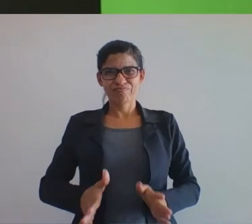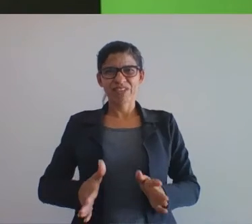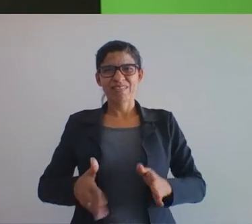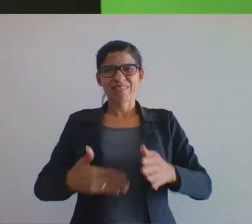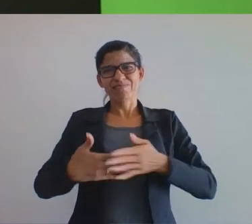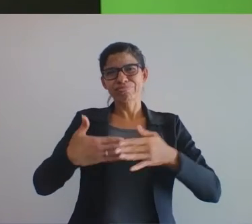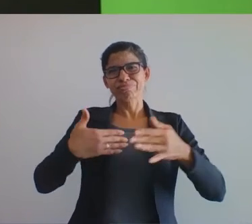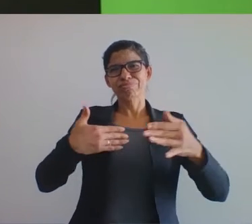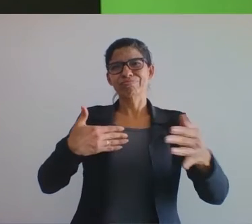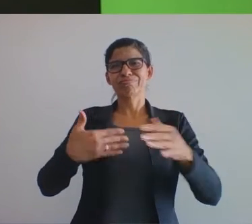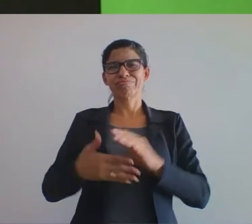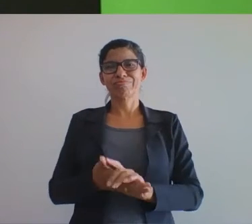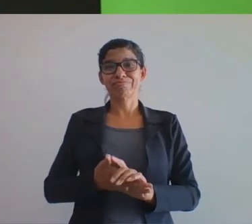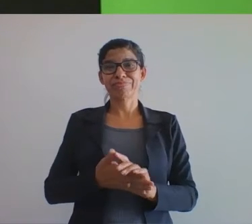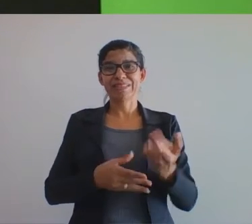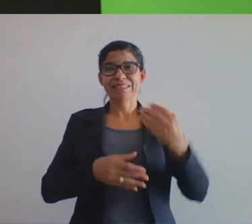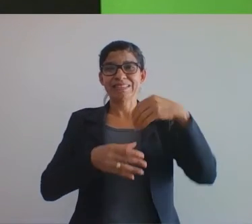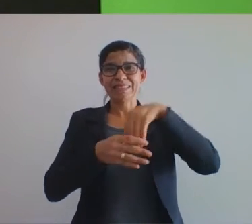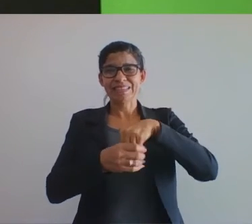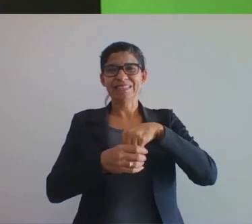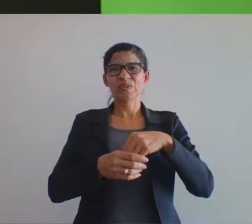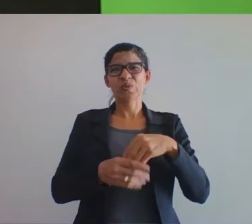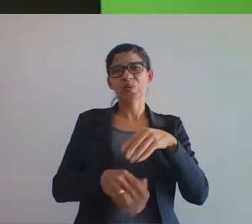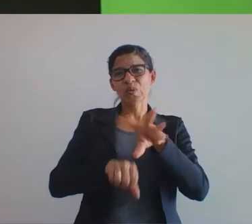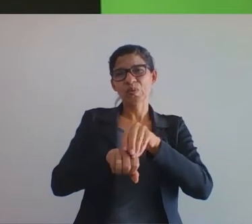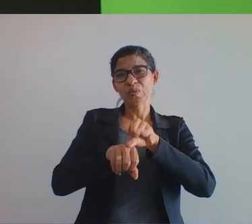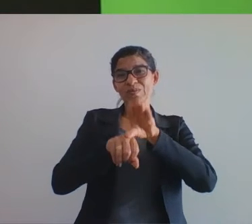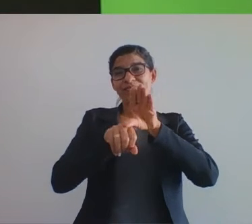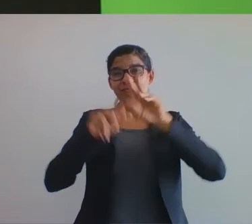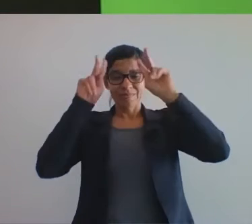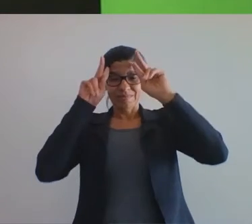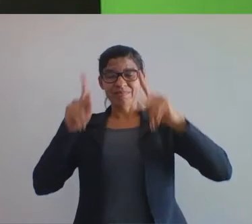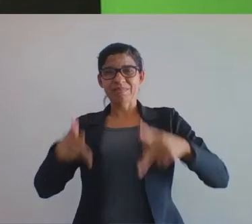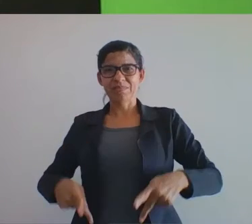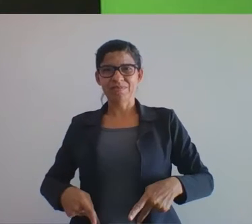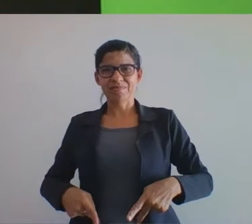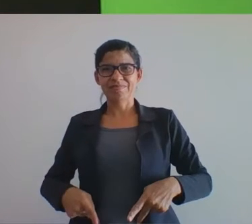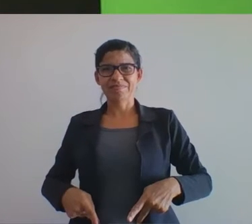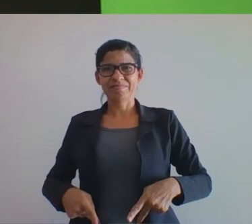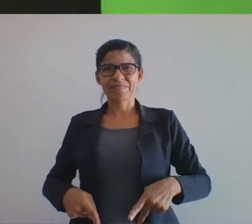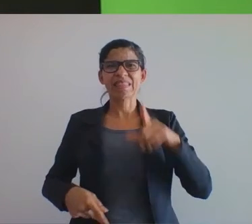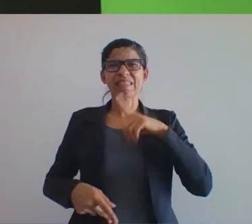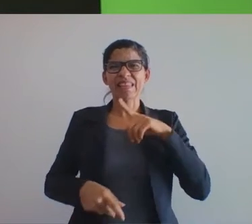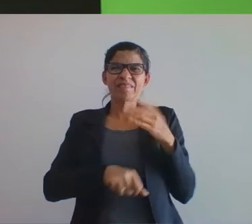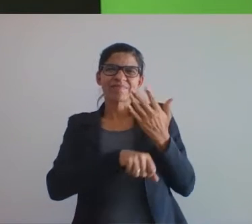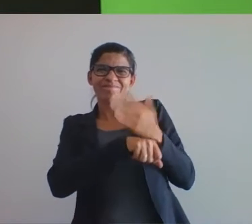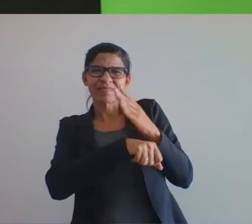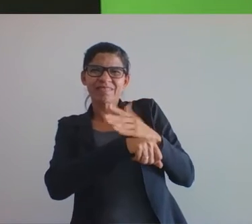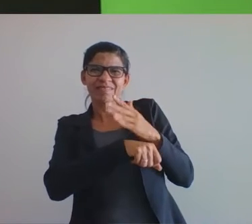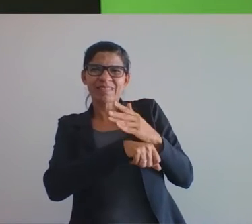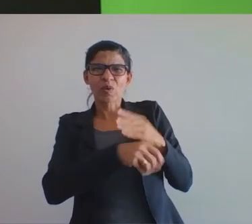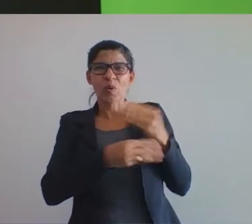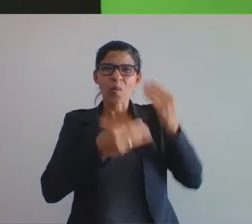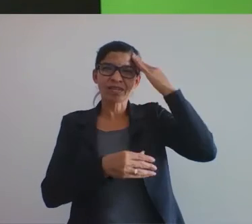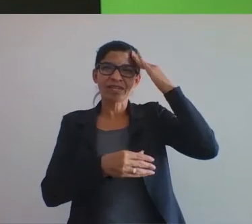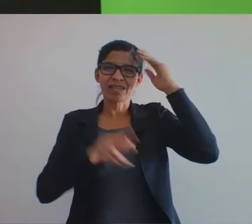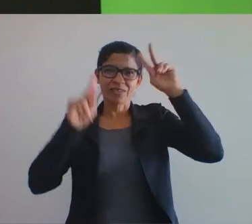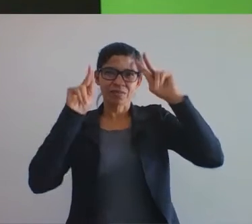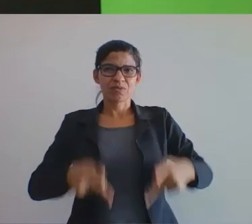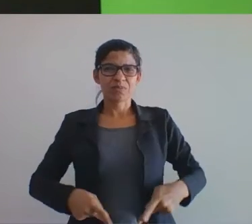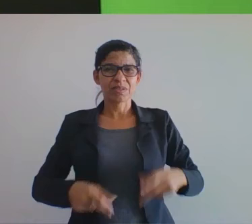a certeza do conhecimento humano em um ensaio sobre o entendimento humano, em